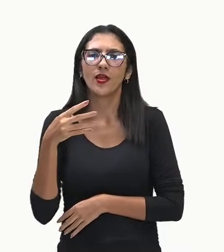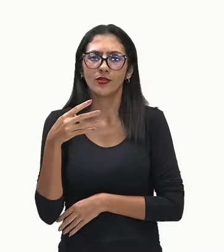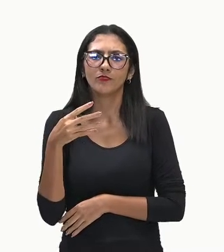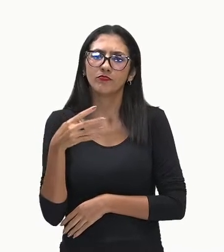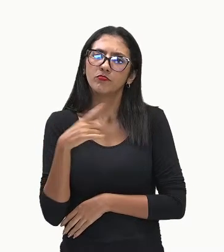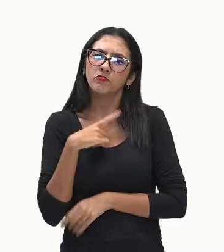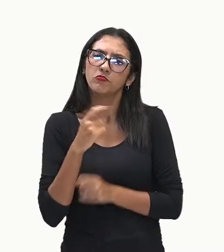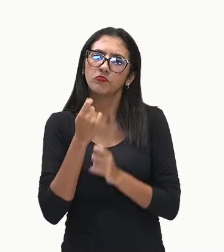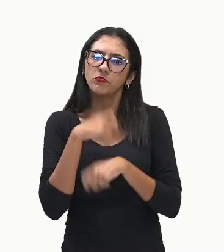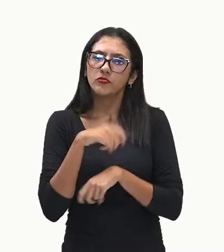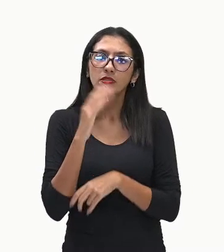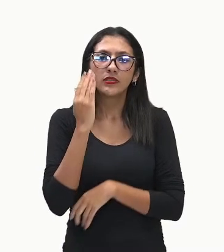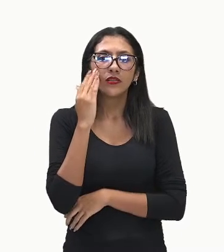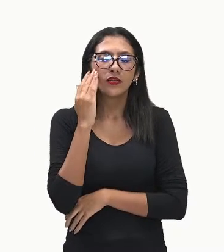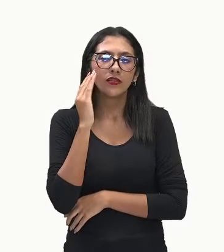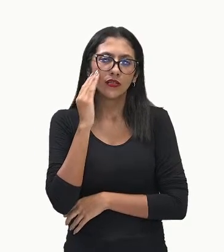melhor.